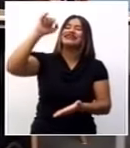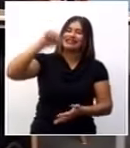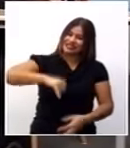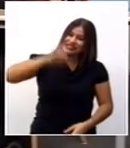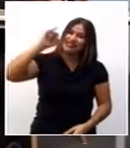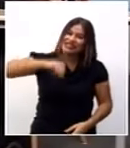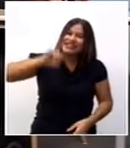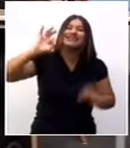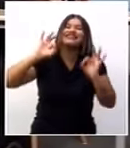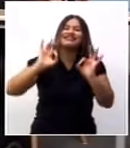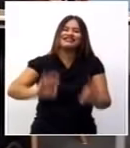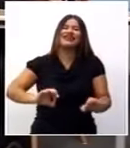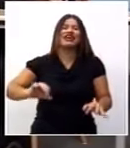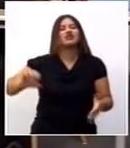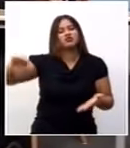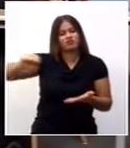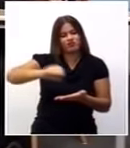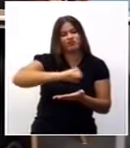roupas.